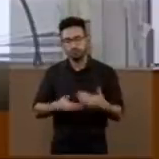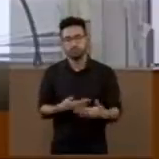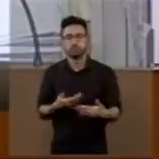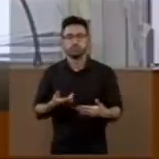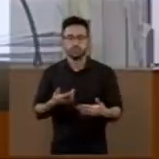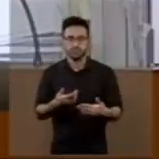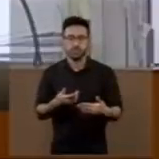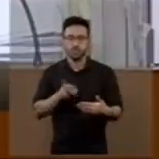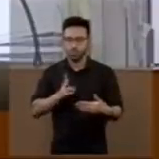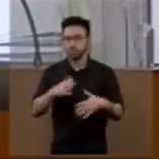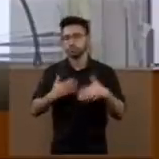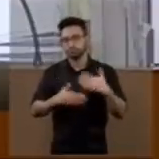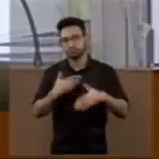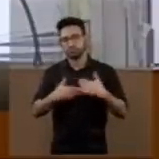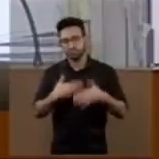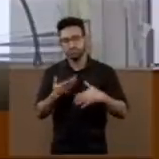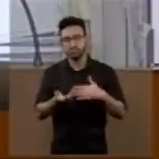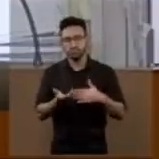posteriormente e